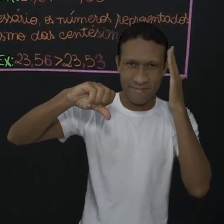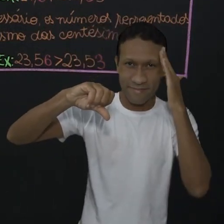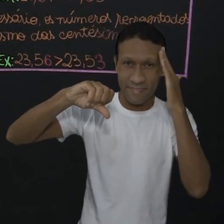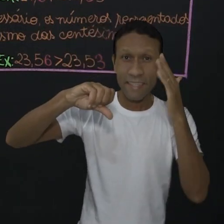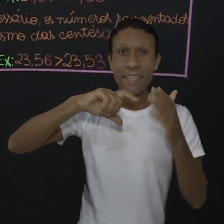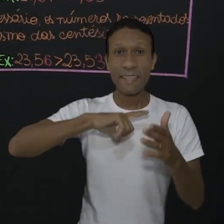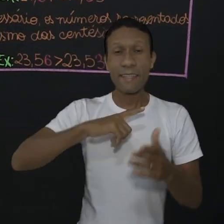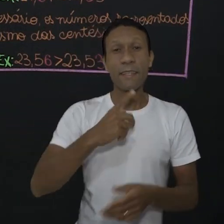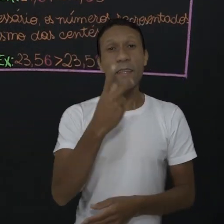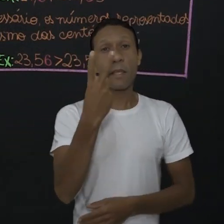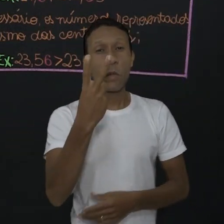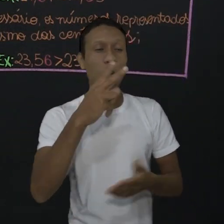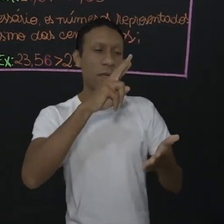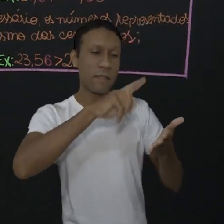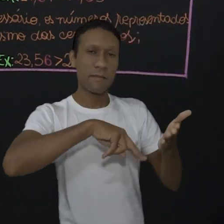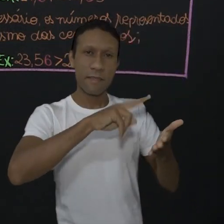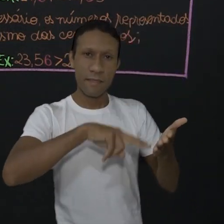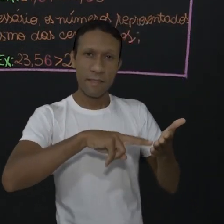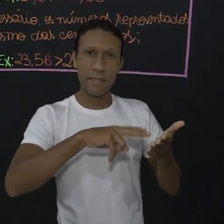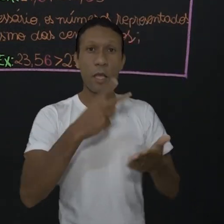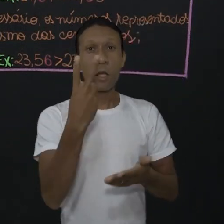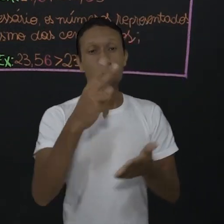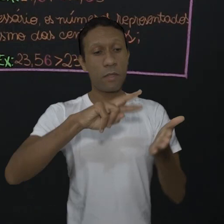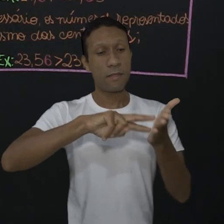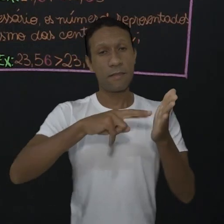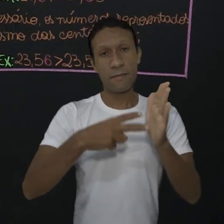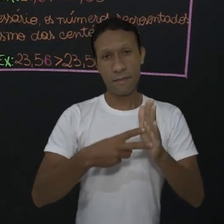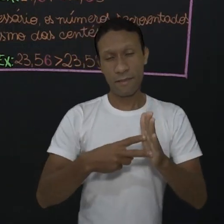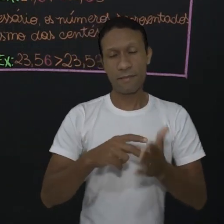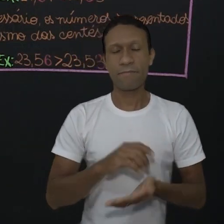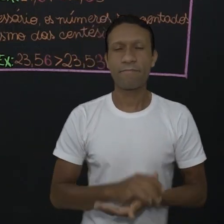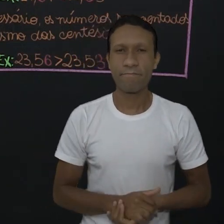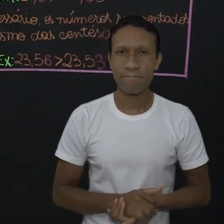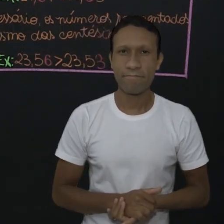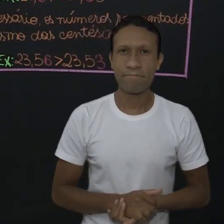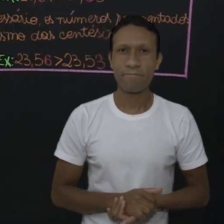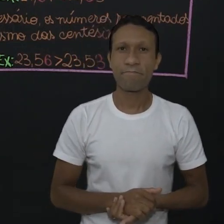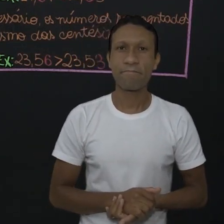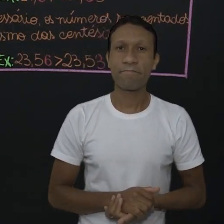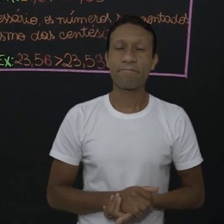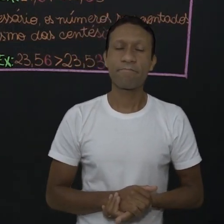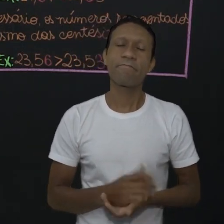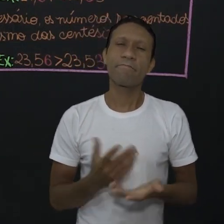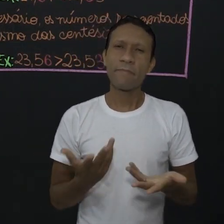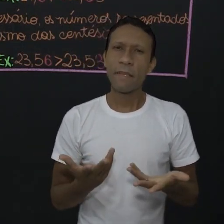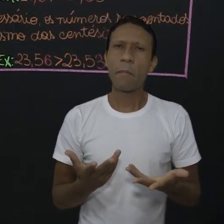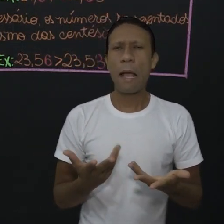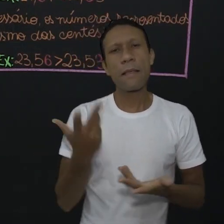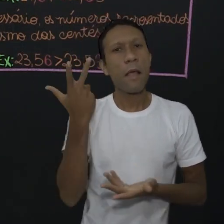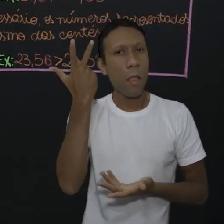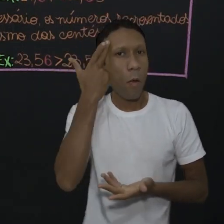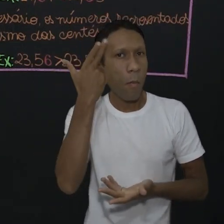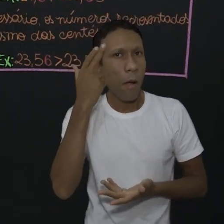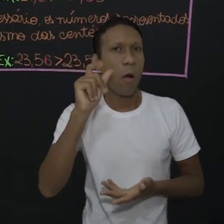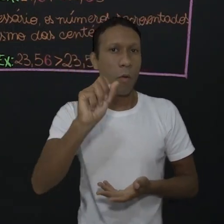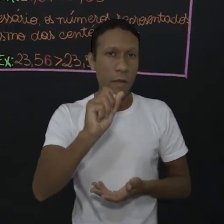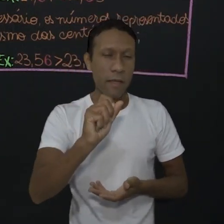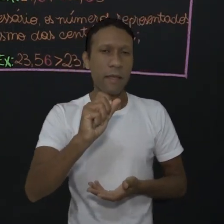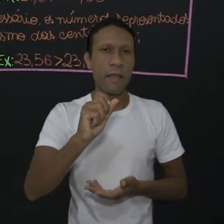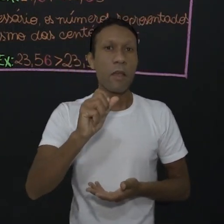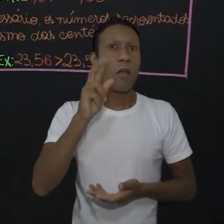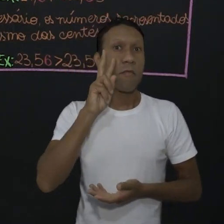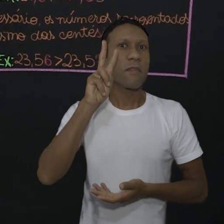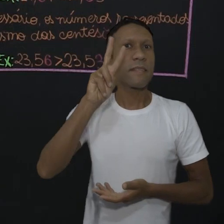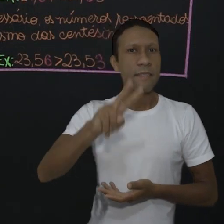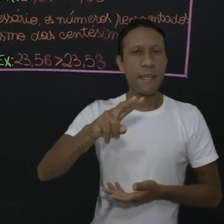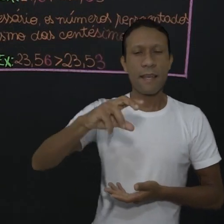temos esse tipo de leitura de duas maneiras diferentes, ok? Mas a mais comum é